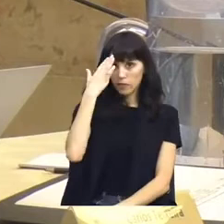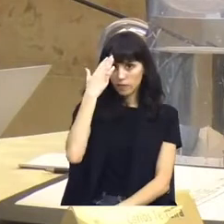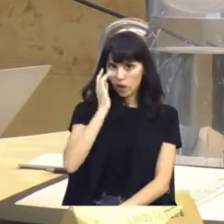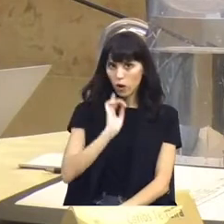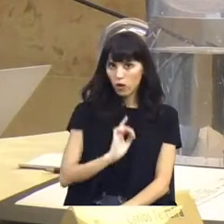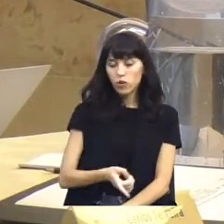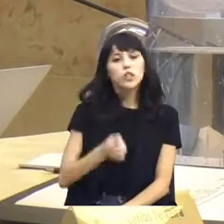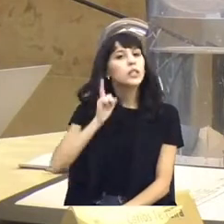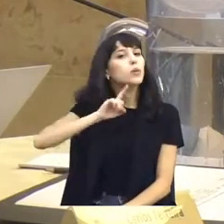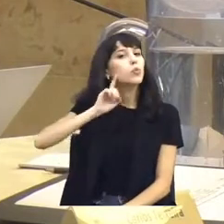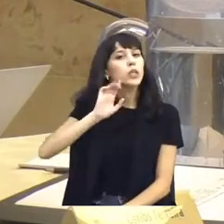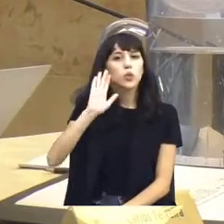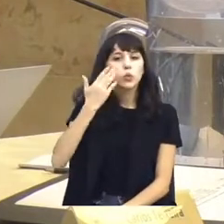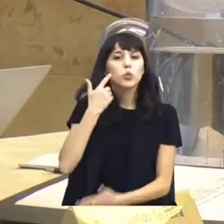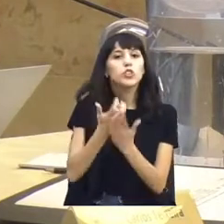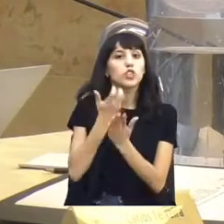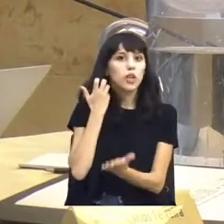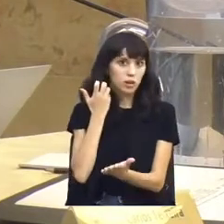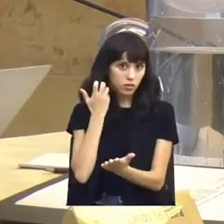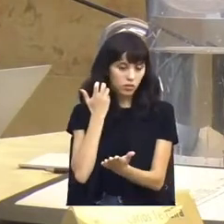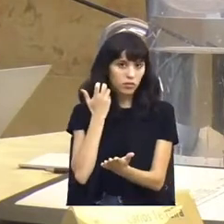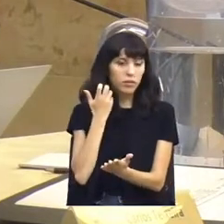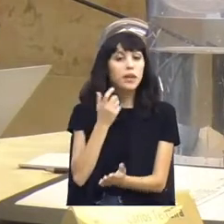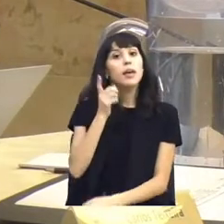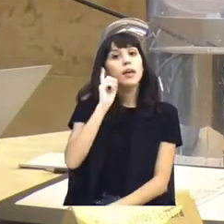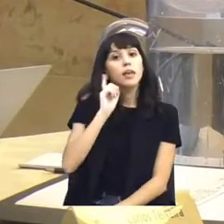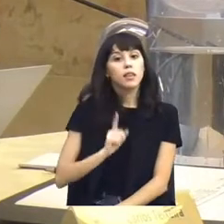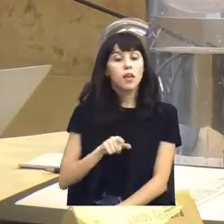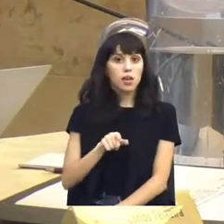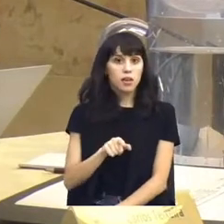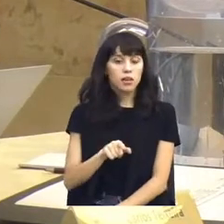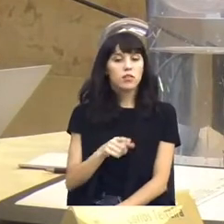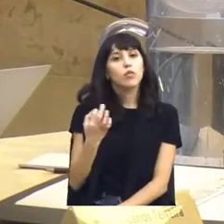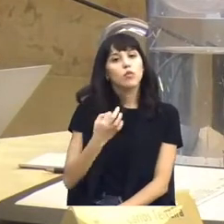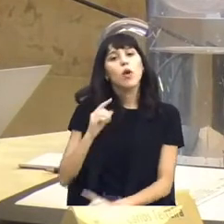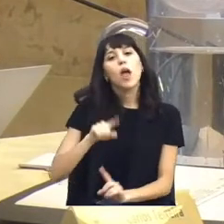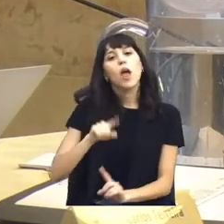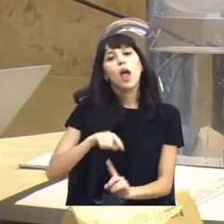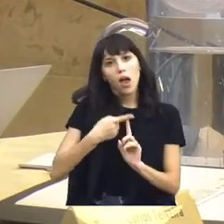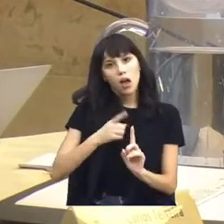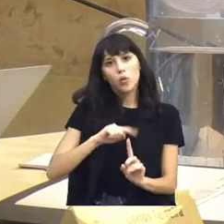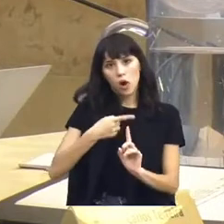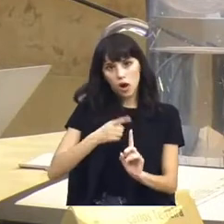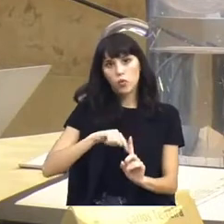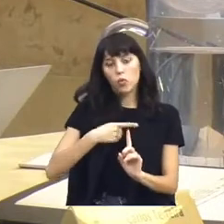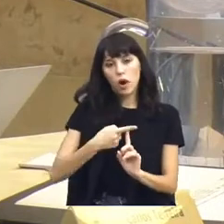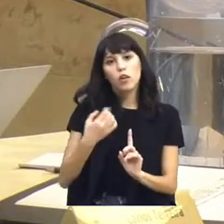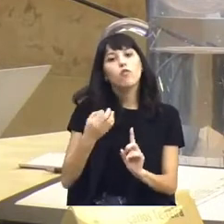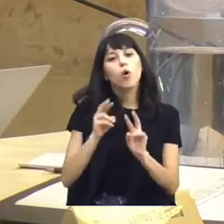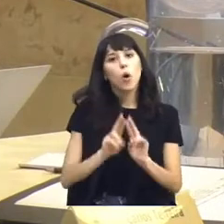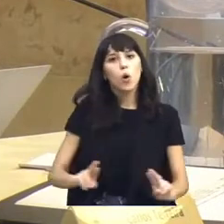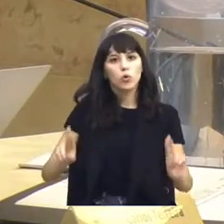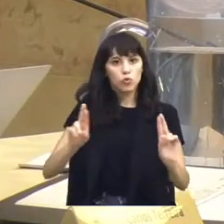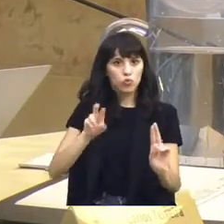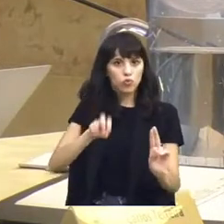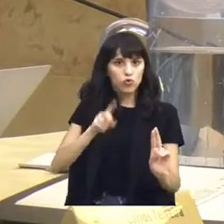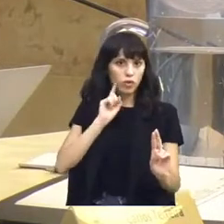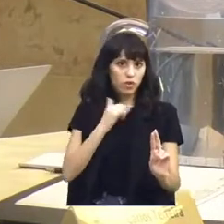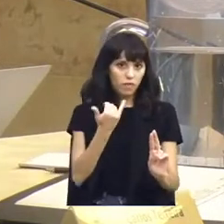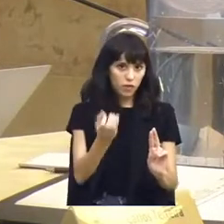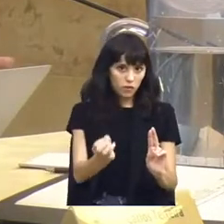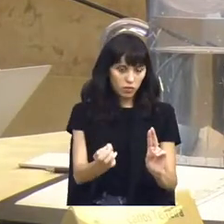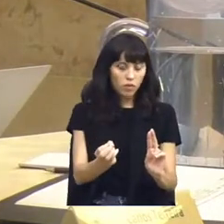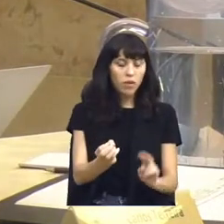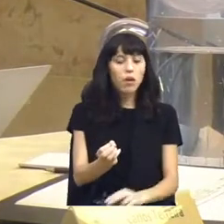eh é essencial destacar que este dia é assinalar todos os anos pela audição das Nações Unidas a 20 de junho